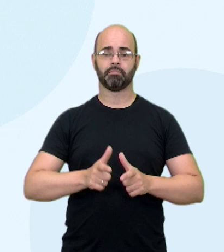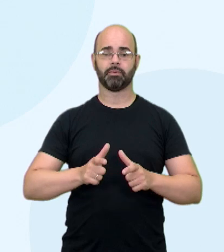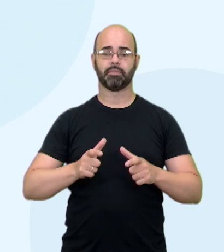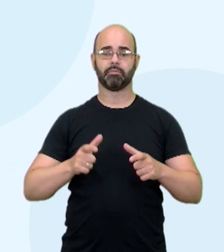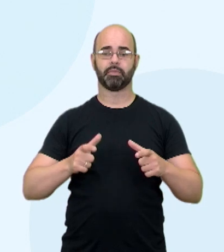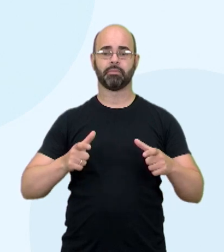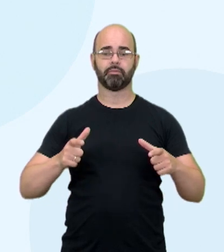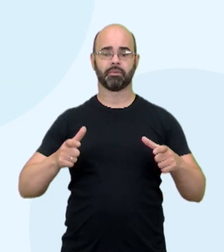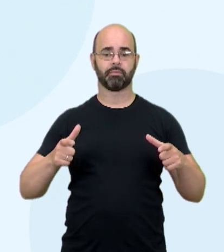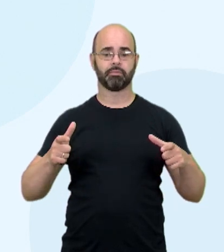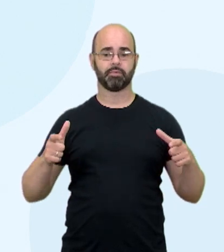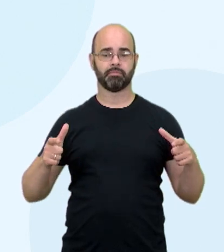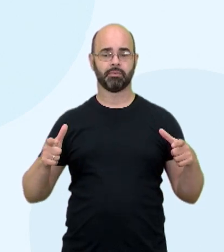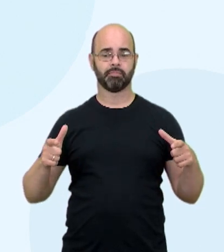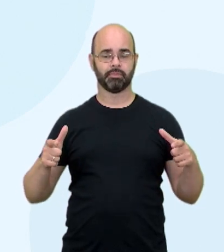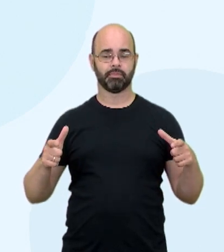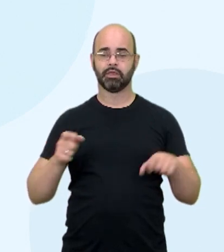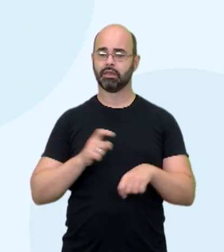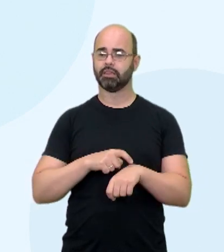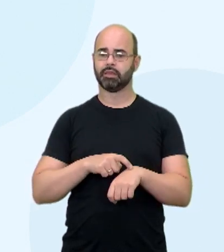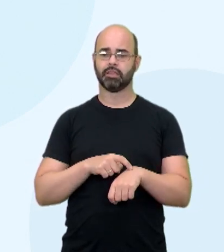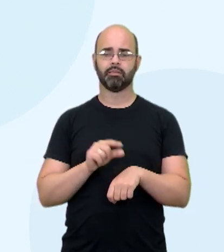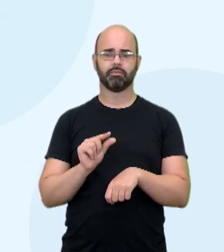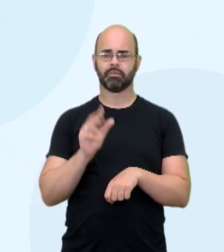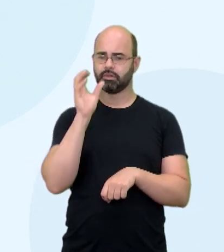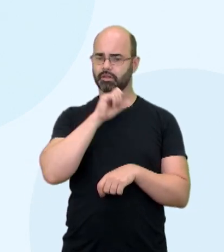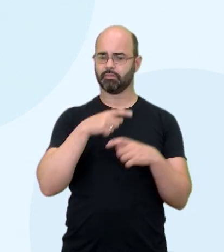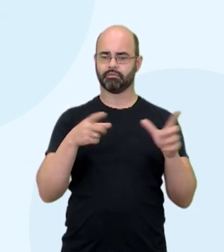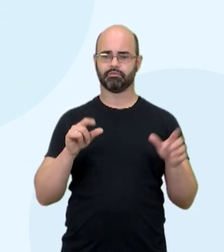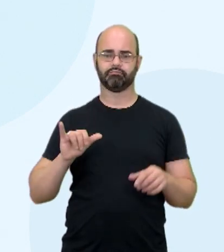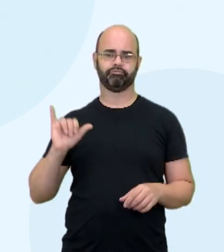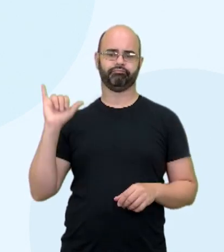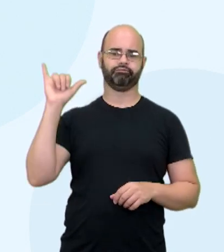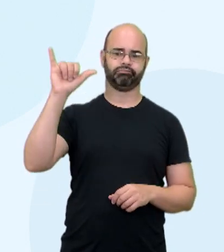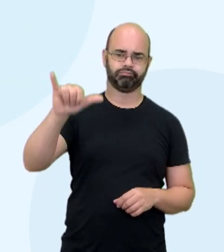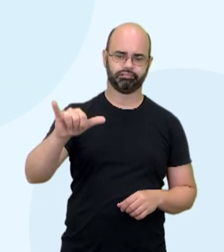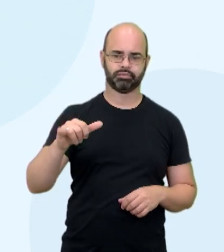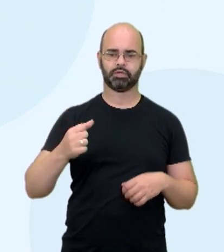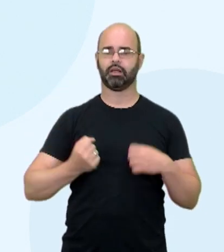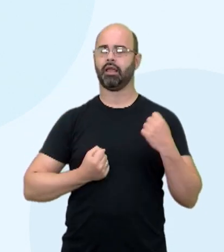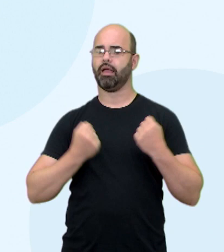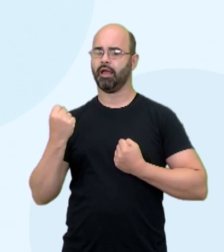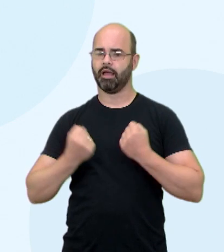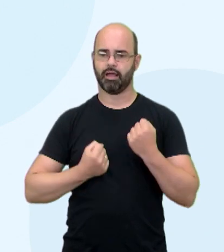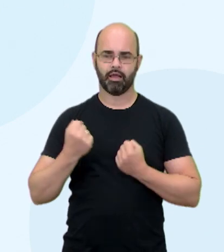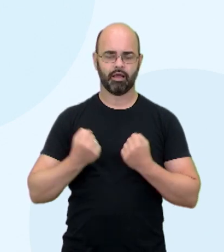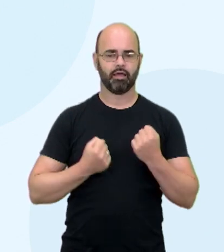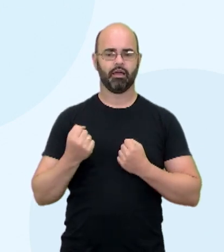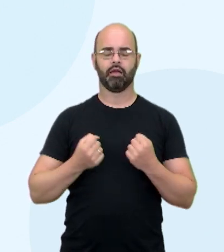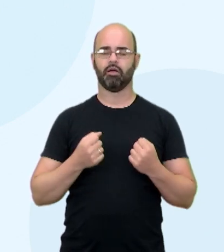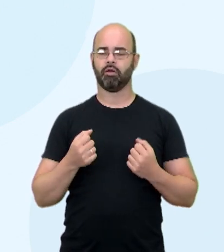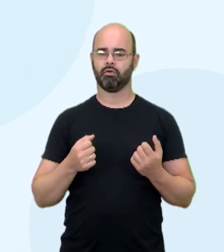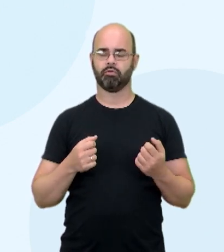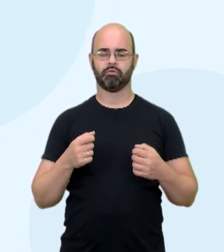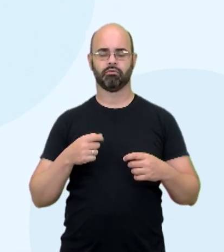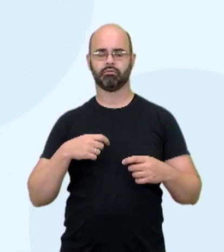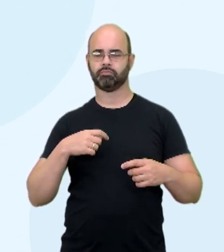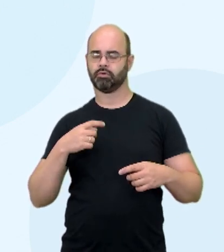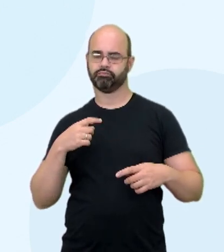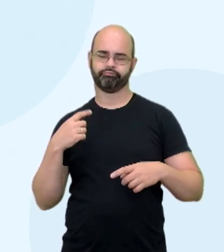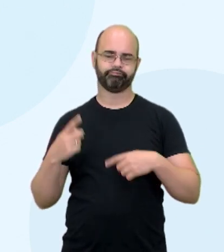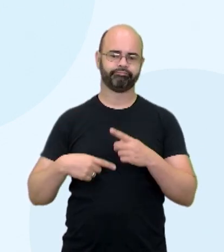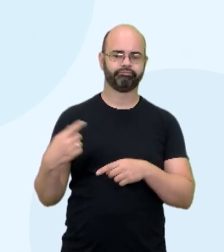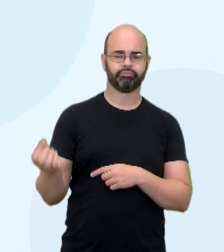né, gigantesco num curto espaço de tempo. Vindo aí os aviões, né, os carros, né, cada vez mais modernos, as